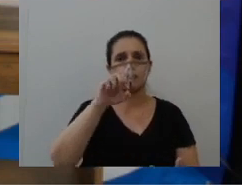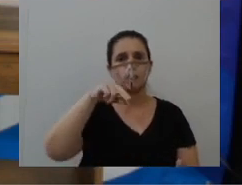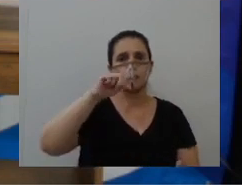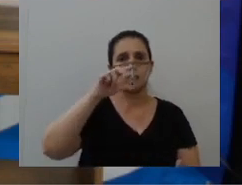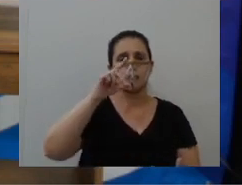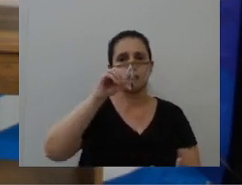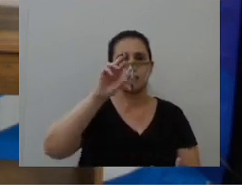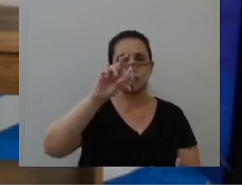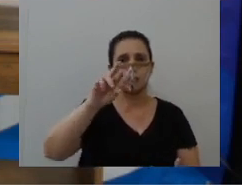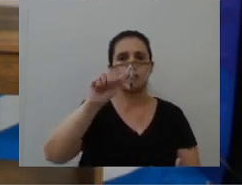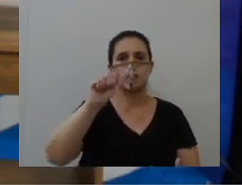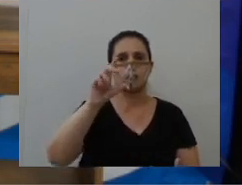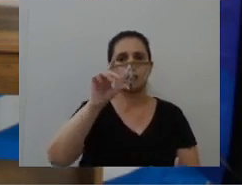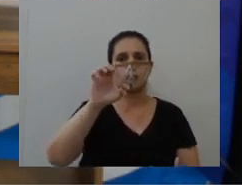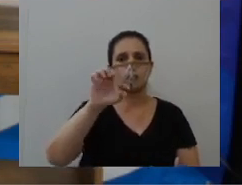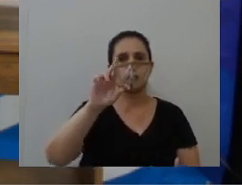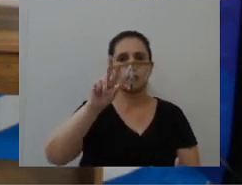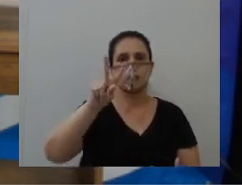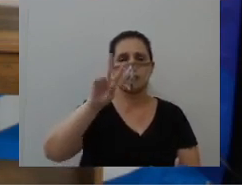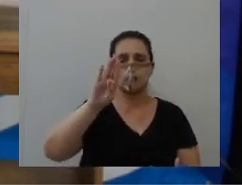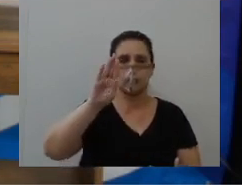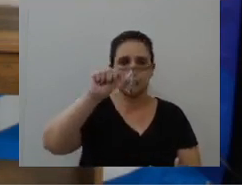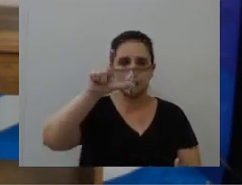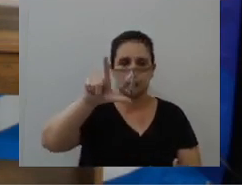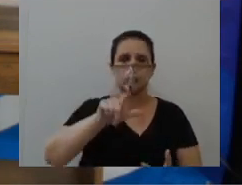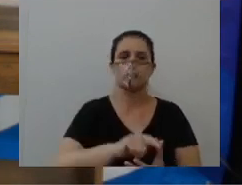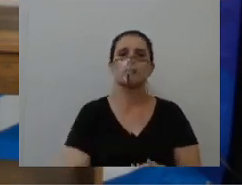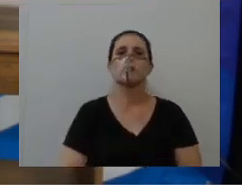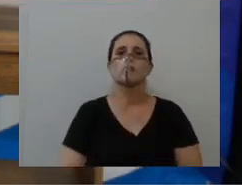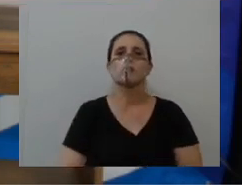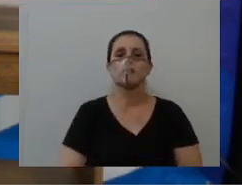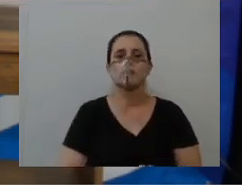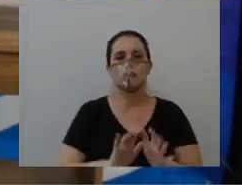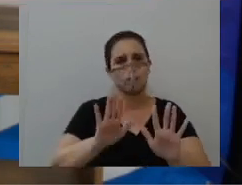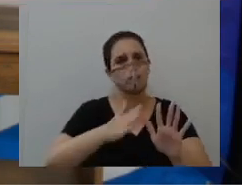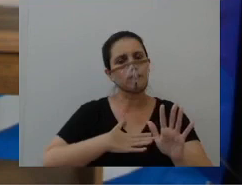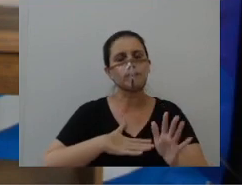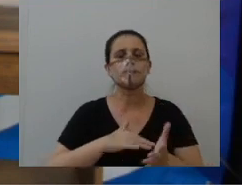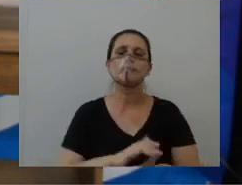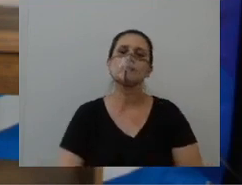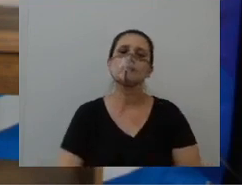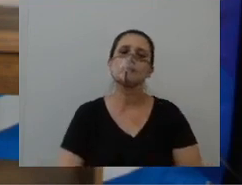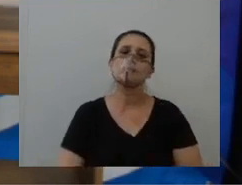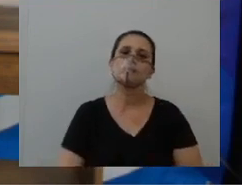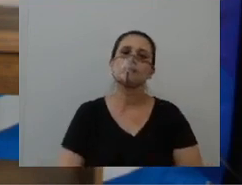Quero saber... Ih, tiraram? Vamos ver. Sem pressa, tranquilo.